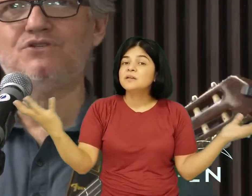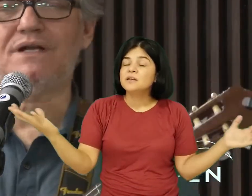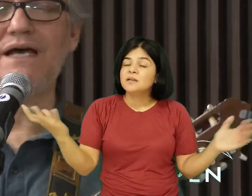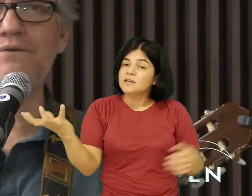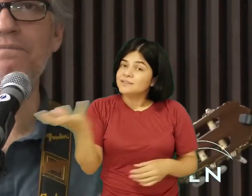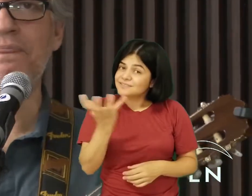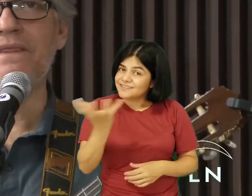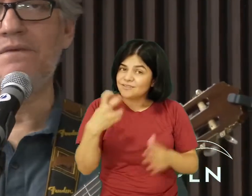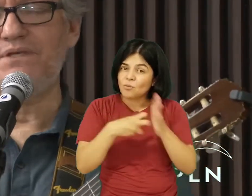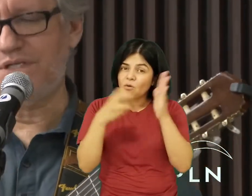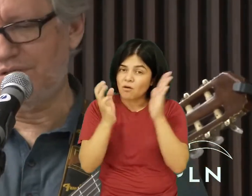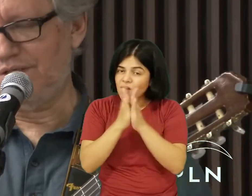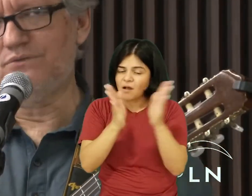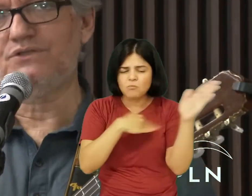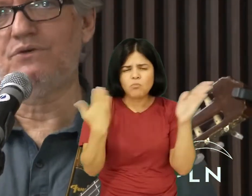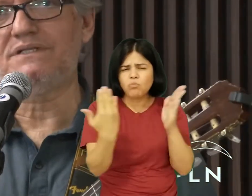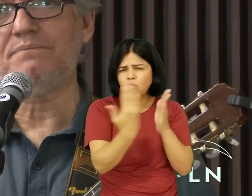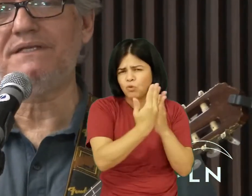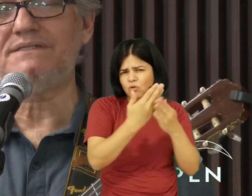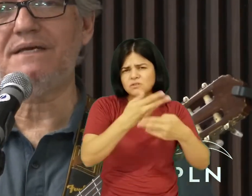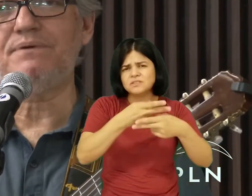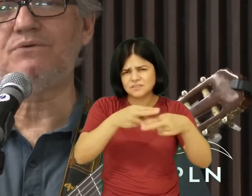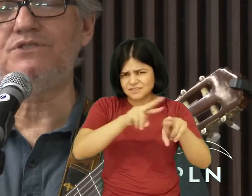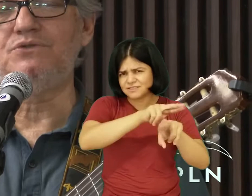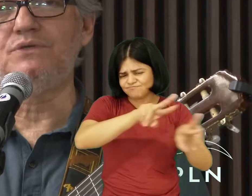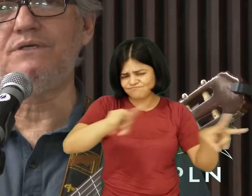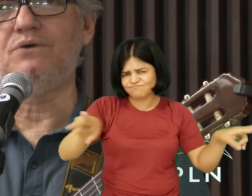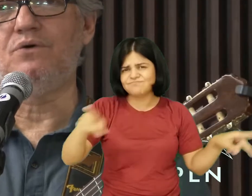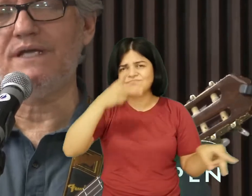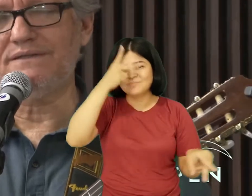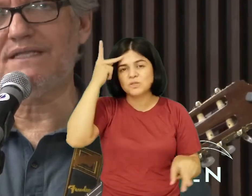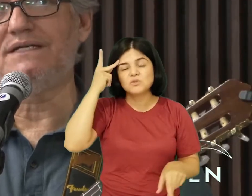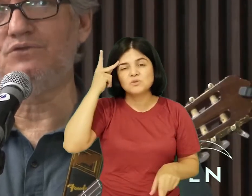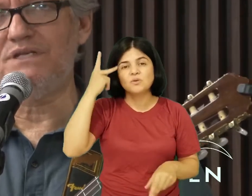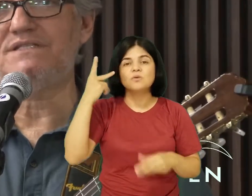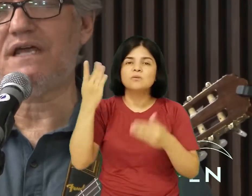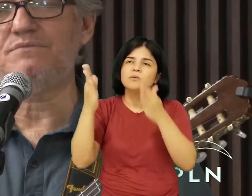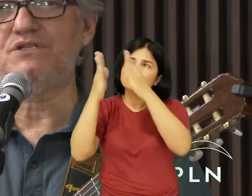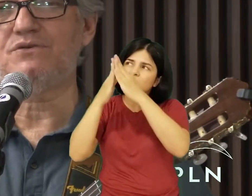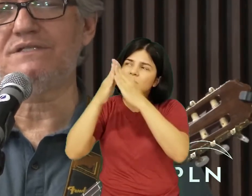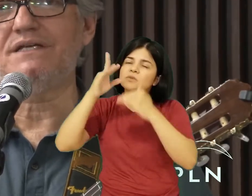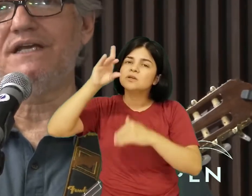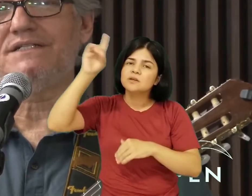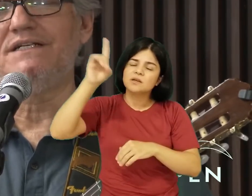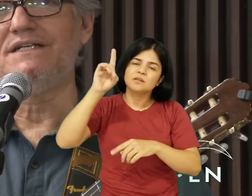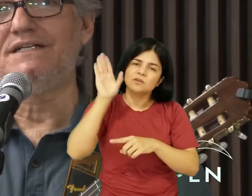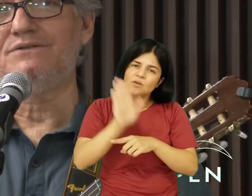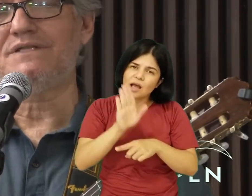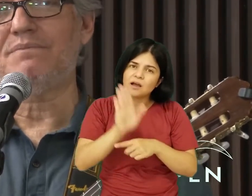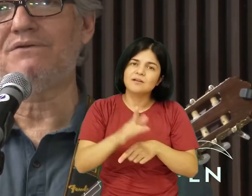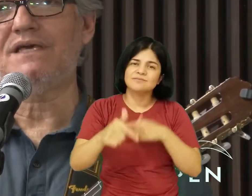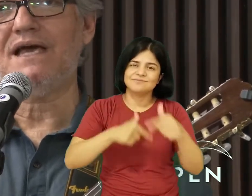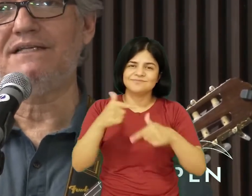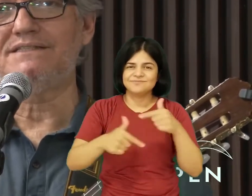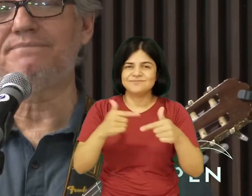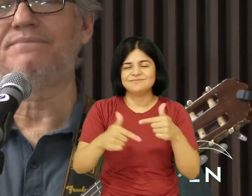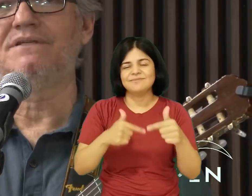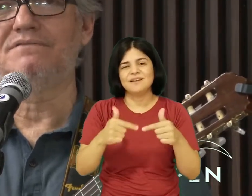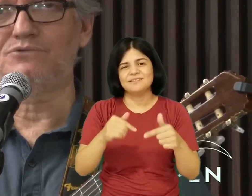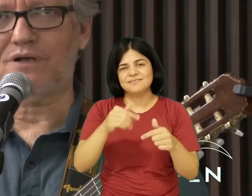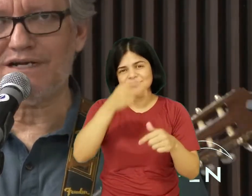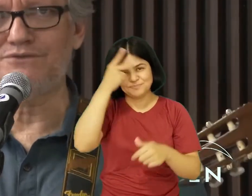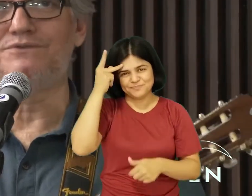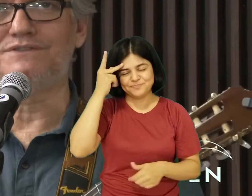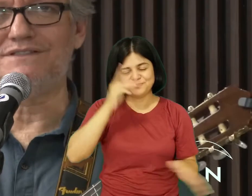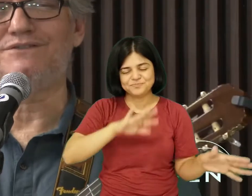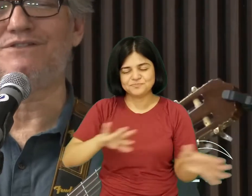trabalho missionário e pedir que o Senhor também sempre continue orientando o Ministério de Missões da igreja no trabalho que realiza.